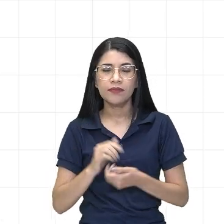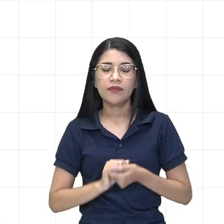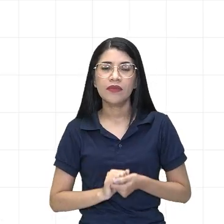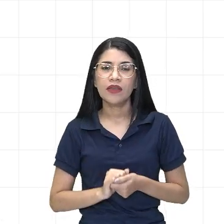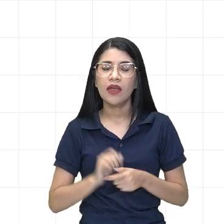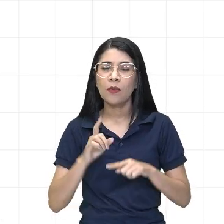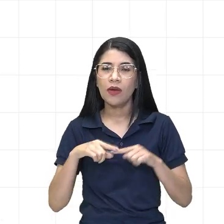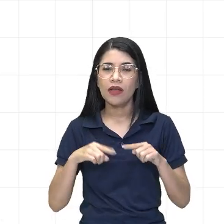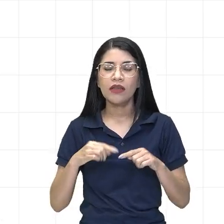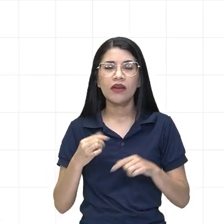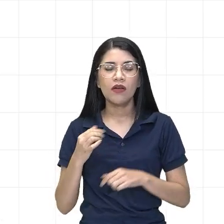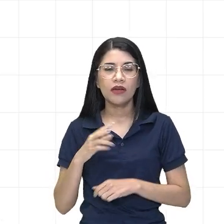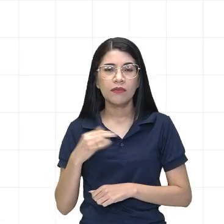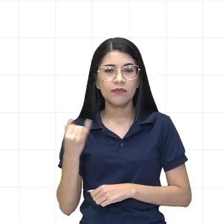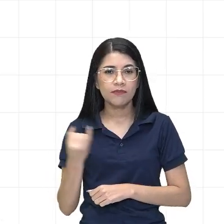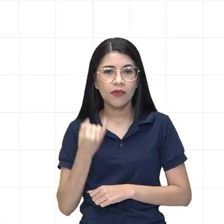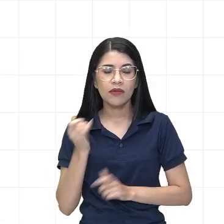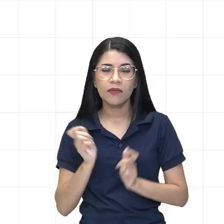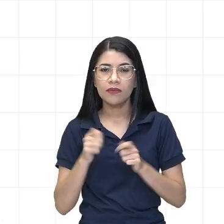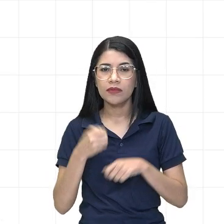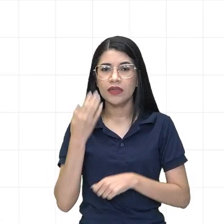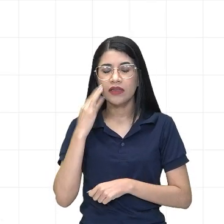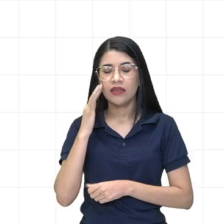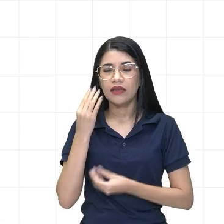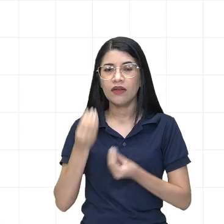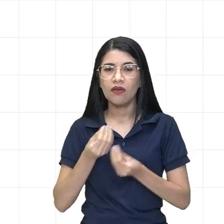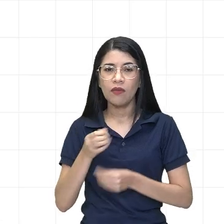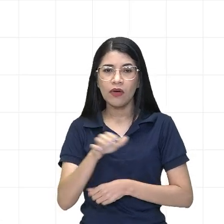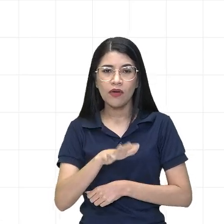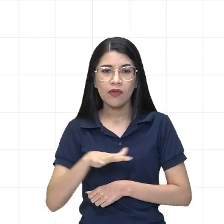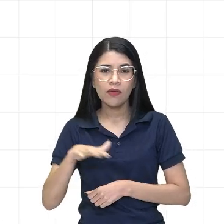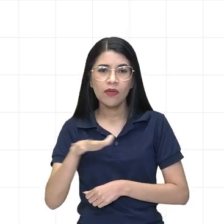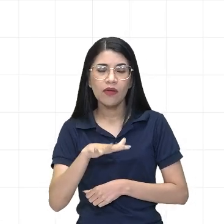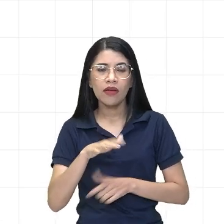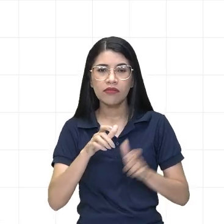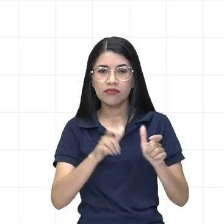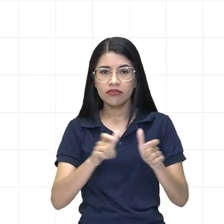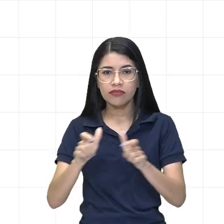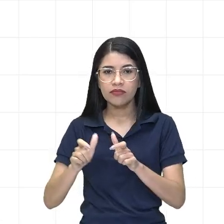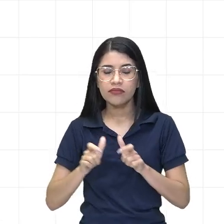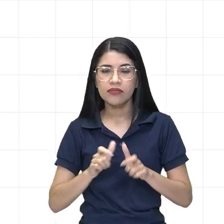ferramenta poderosa para entender o espaço ao nosso redor.